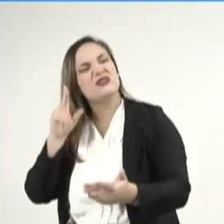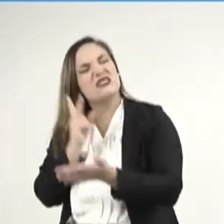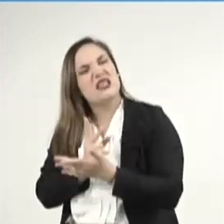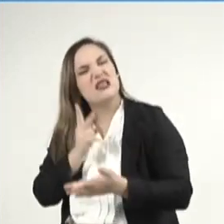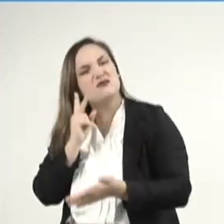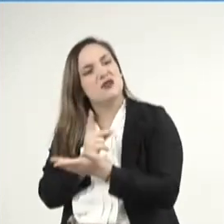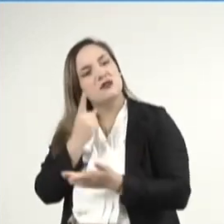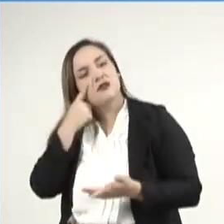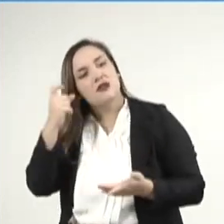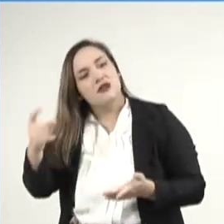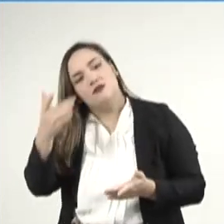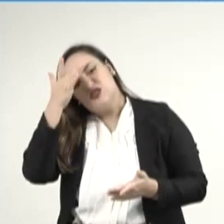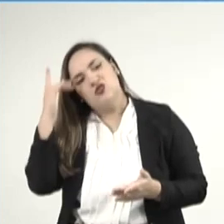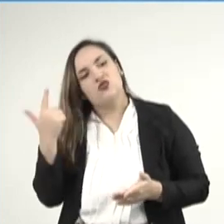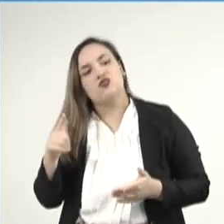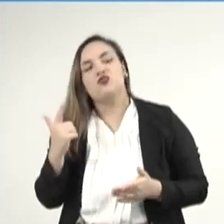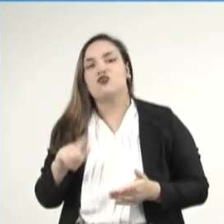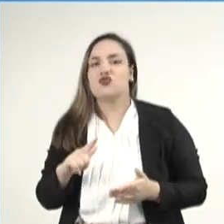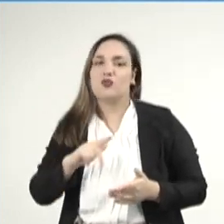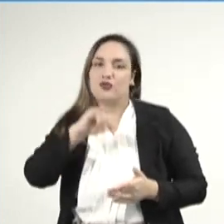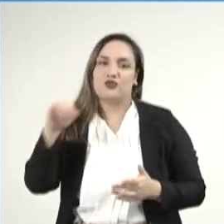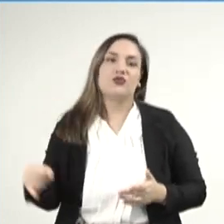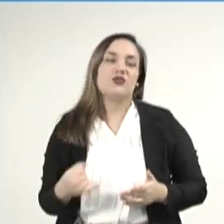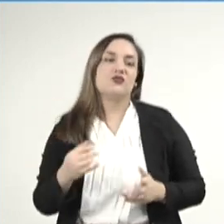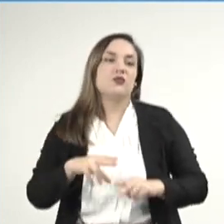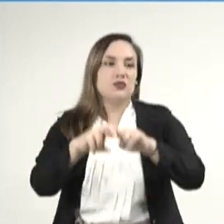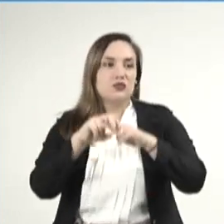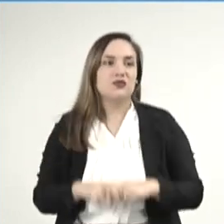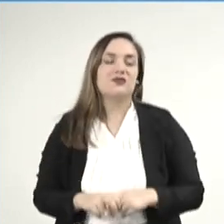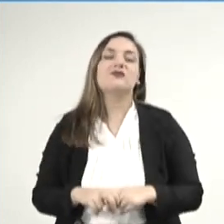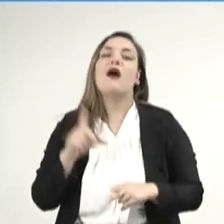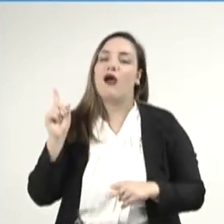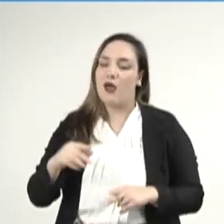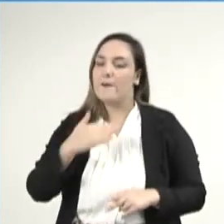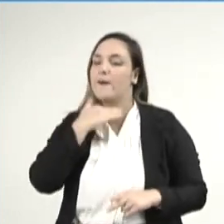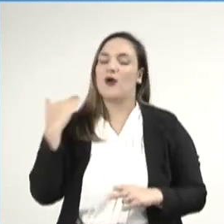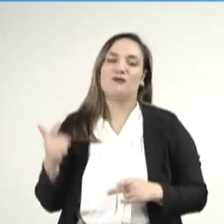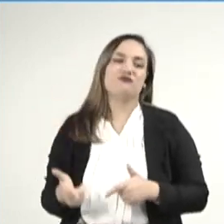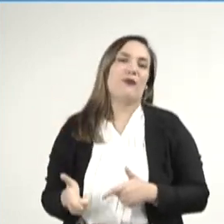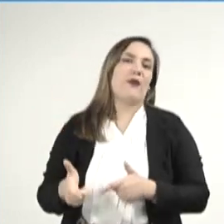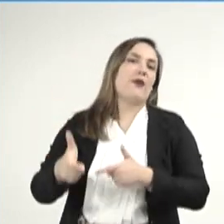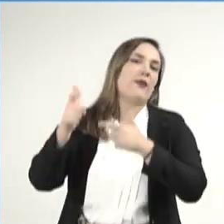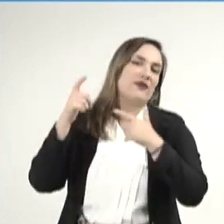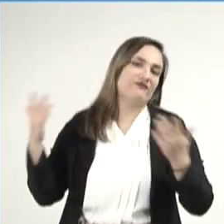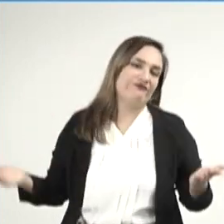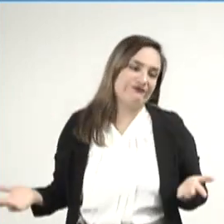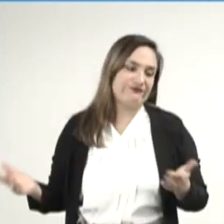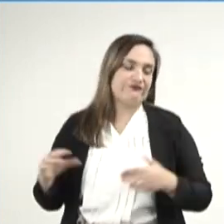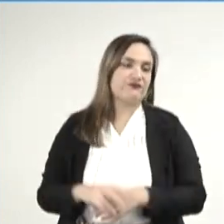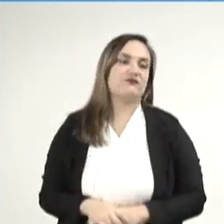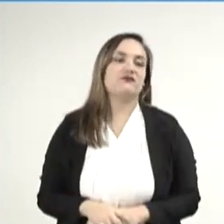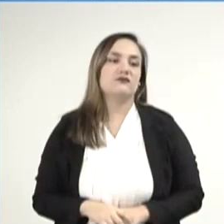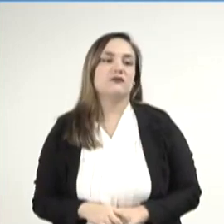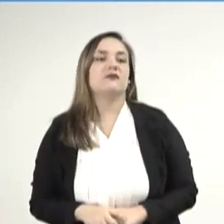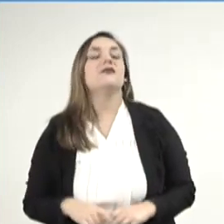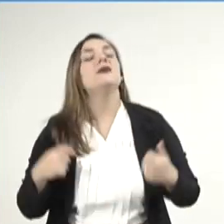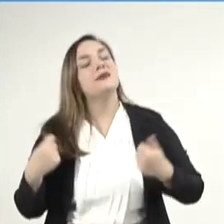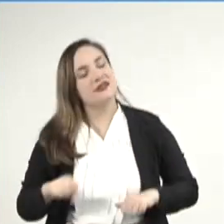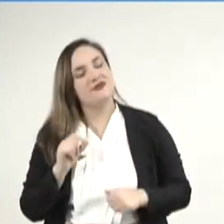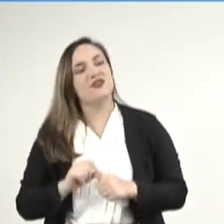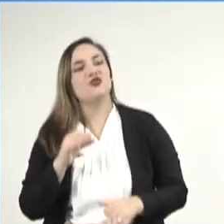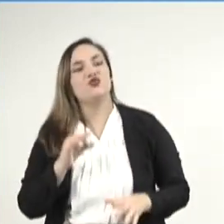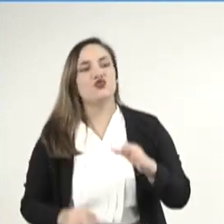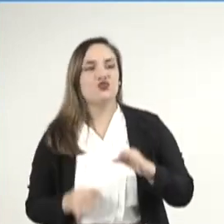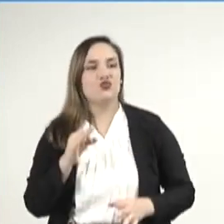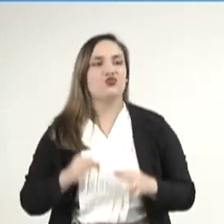interesses dos menos favorecidos, é que ela foi brutalmente assassinada. Então, que se faça